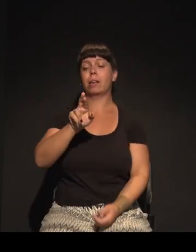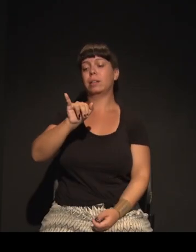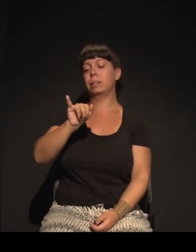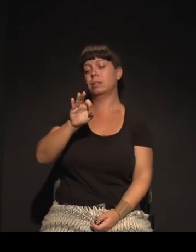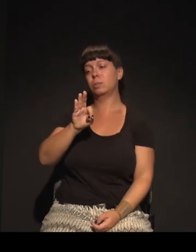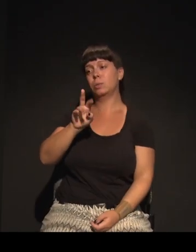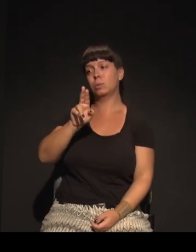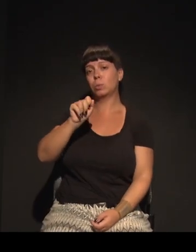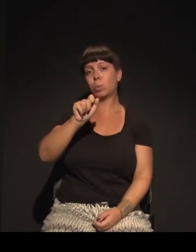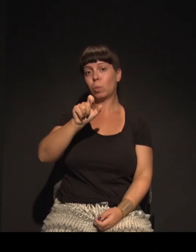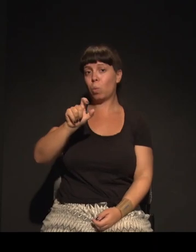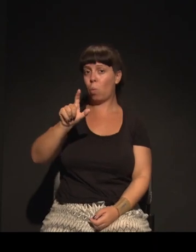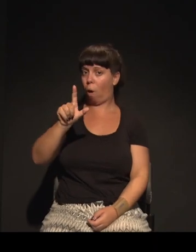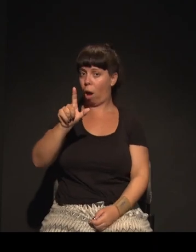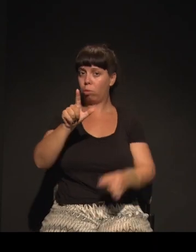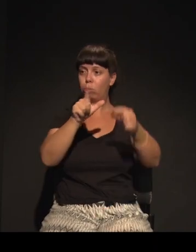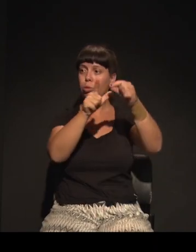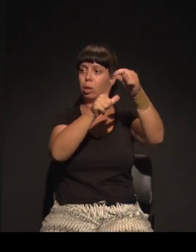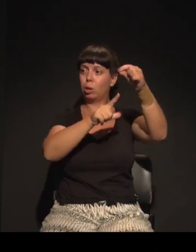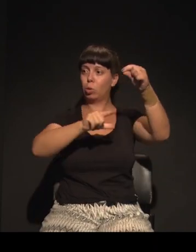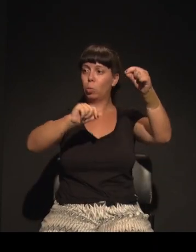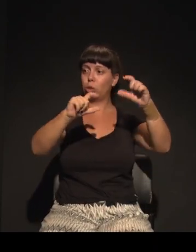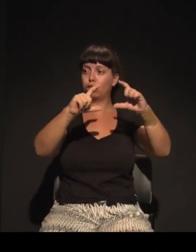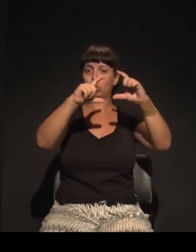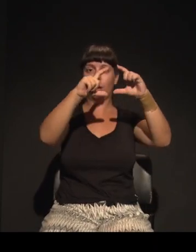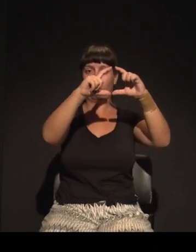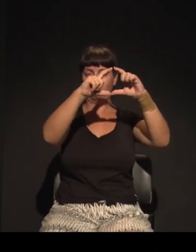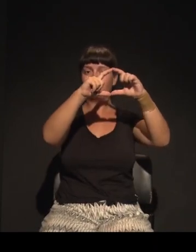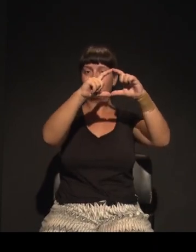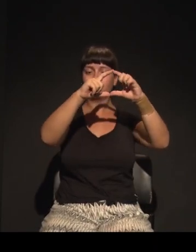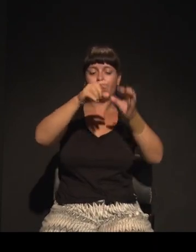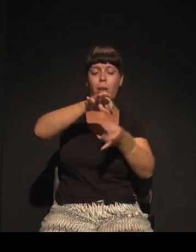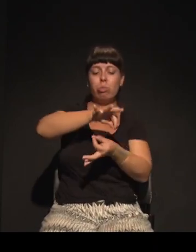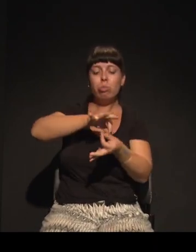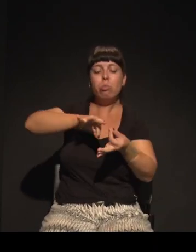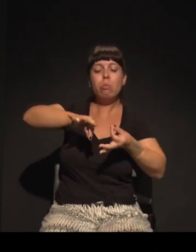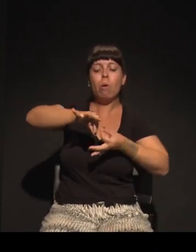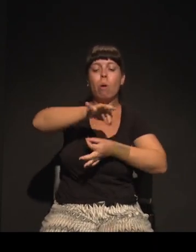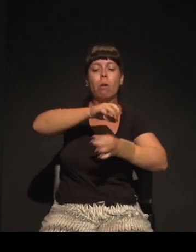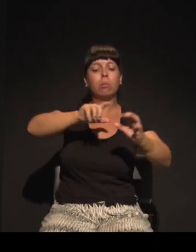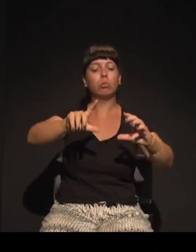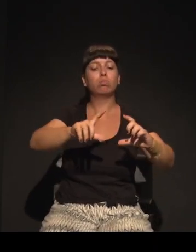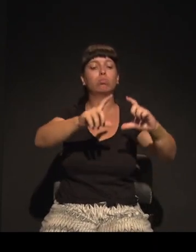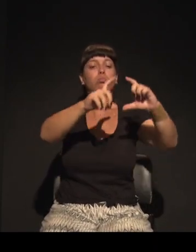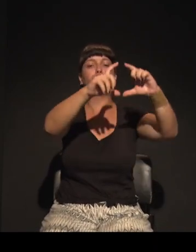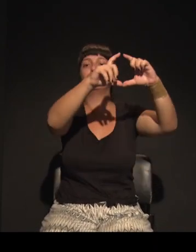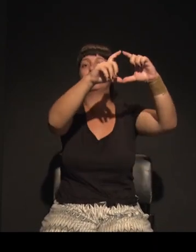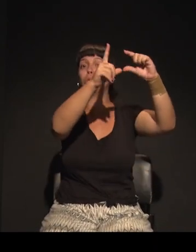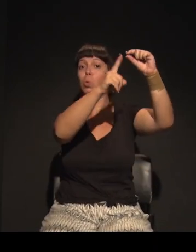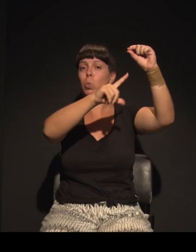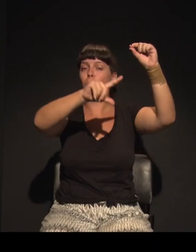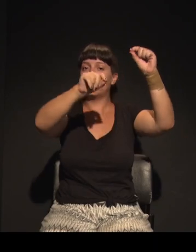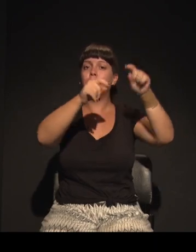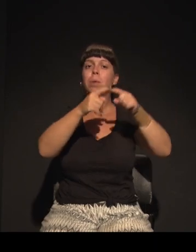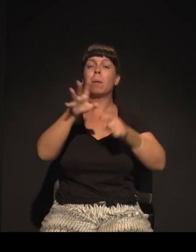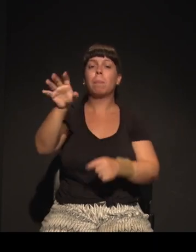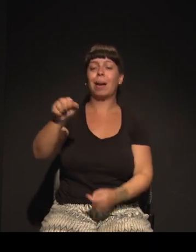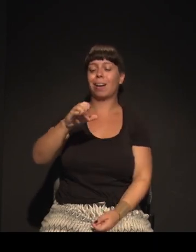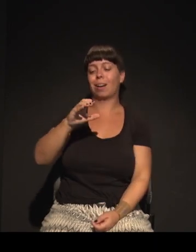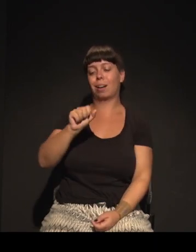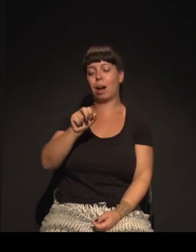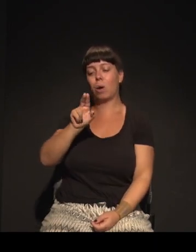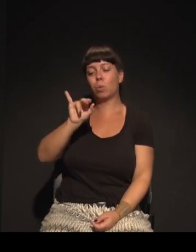é aberto para quem quiser visitar é uma atividade importante porque pega é o cauim que é uma bebida tradicional